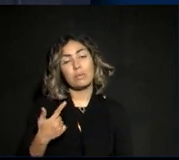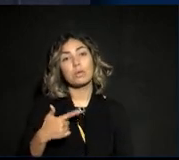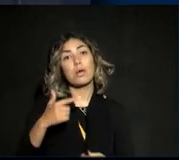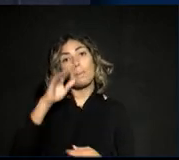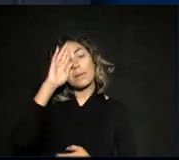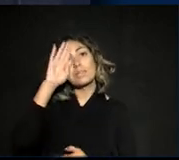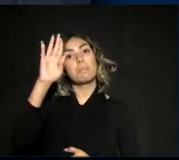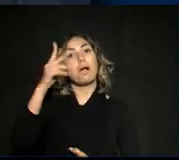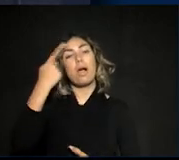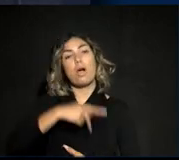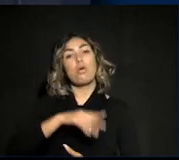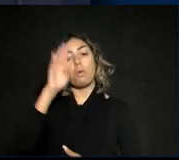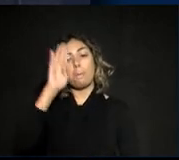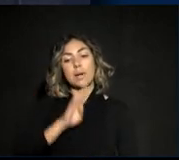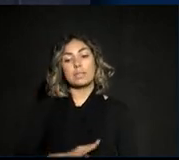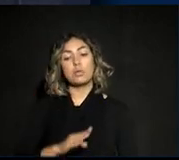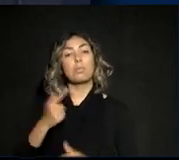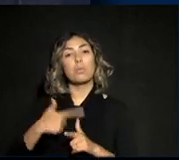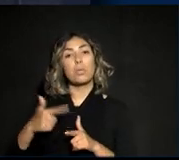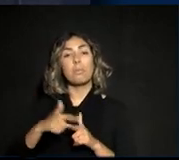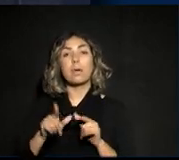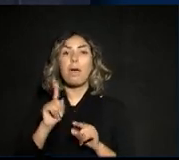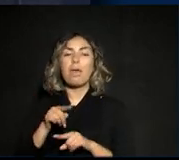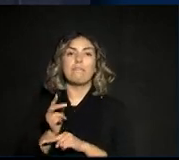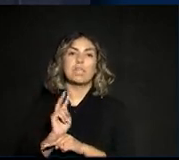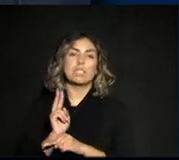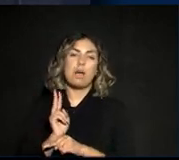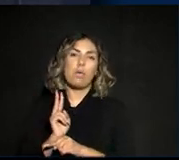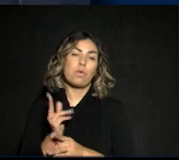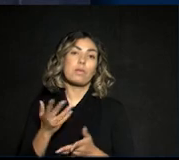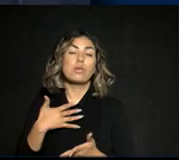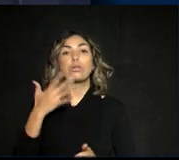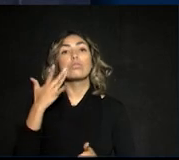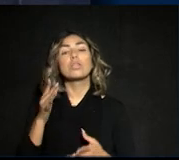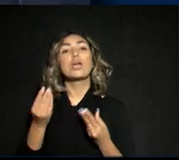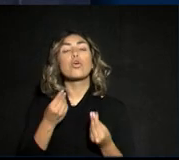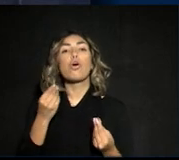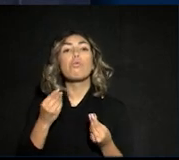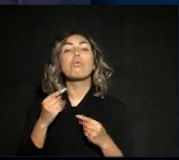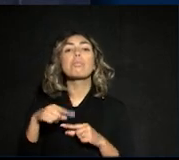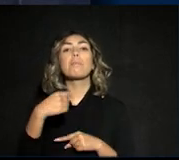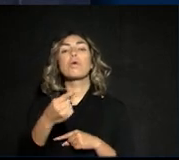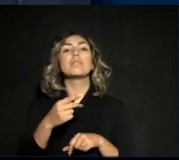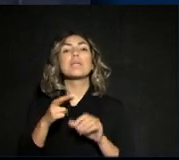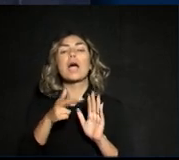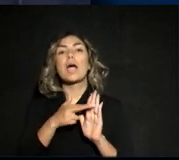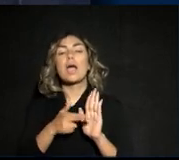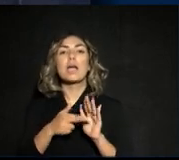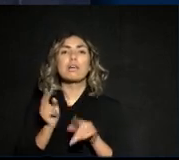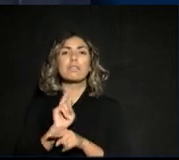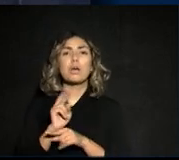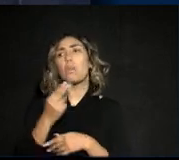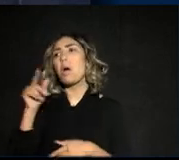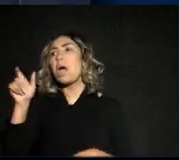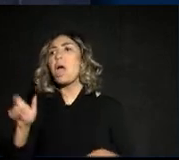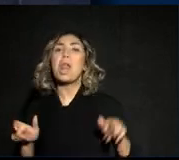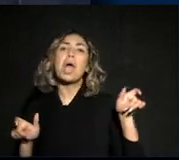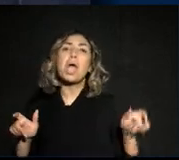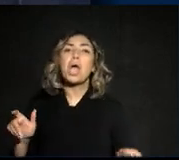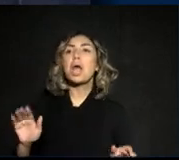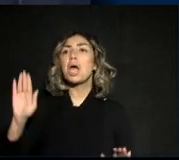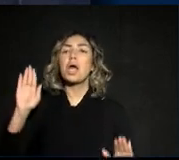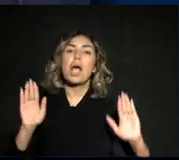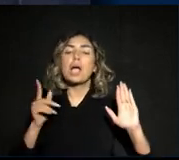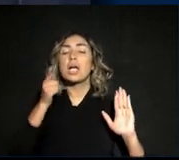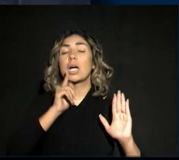principais problemas do Brasil ainda é o fiscal, e a gente não sabe hoje qual será a regra fiscal, independentemente de candidato, a gente não